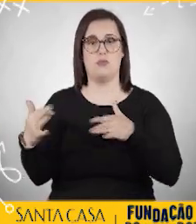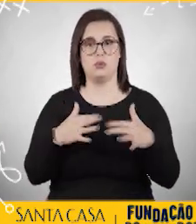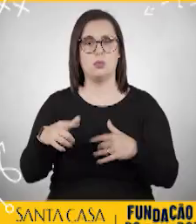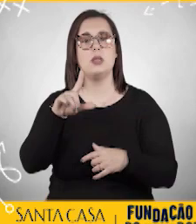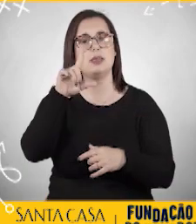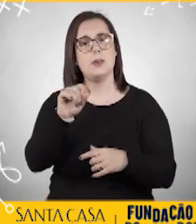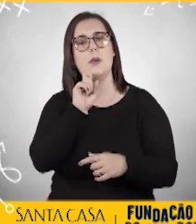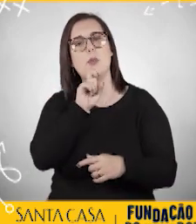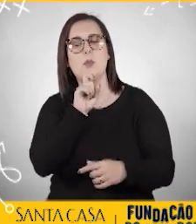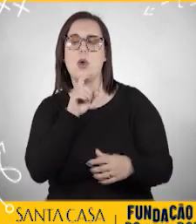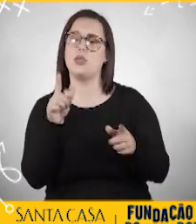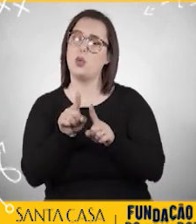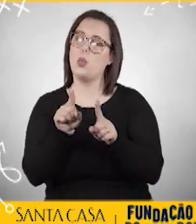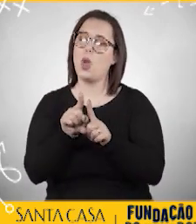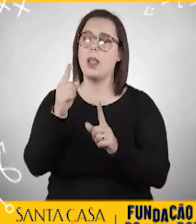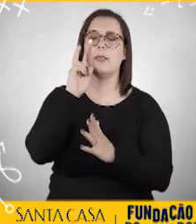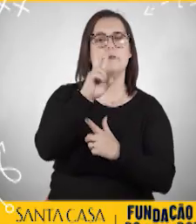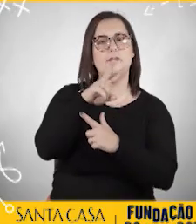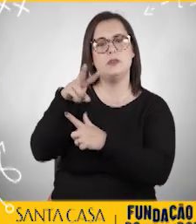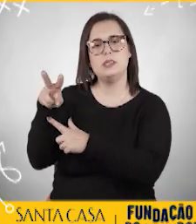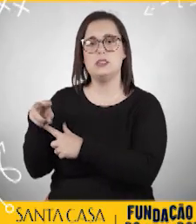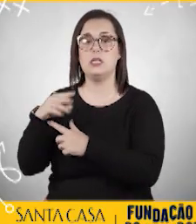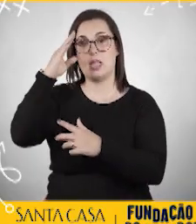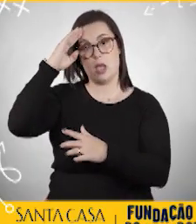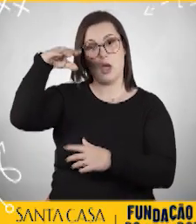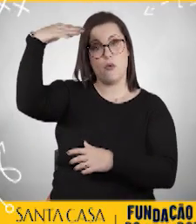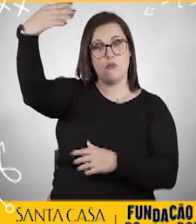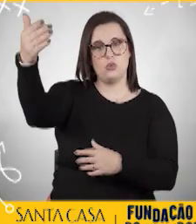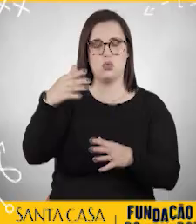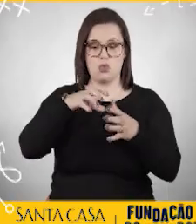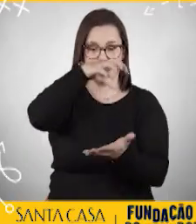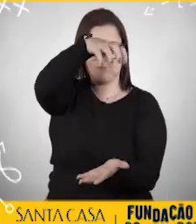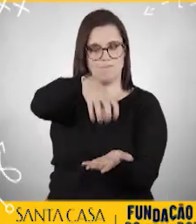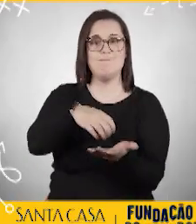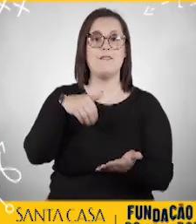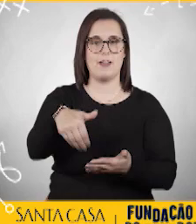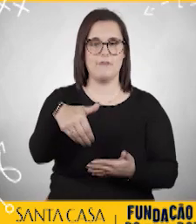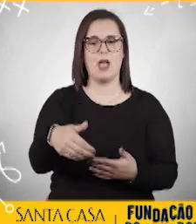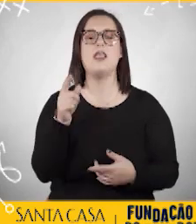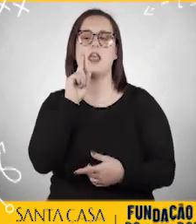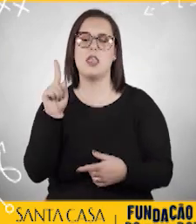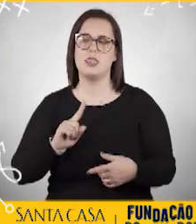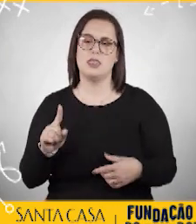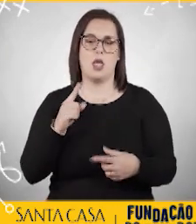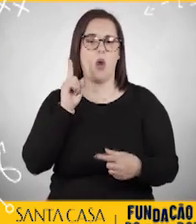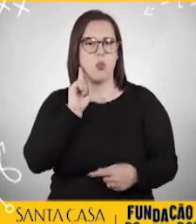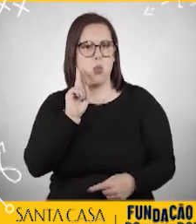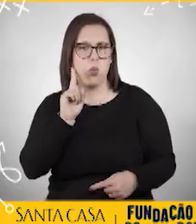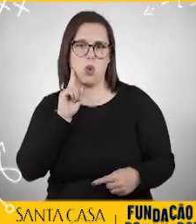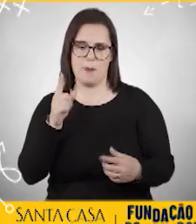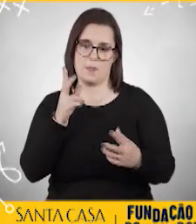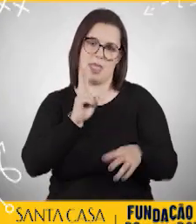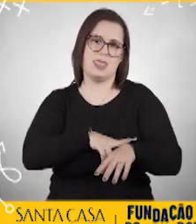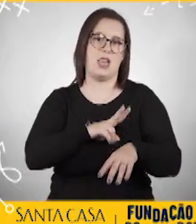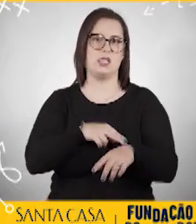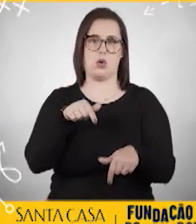do Futebol tiveram a oportunidade de realizar uma visita às futuras instalações da Liga Portugal. Sem dúvida, um dia muito, muito proveitoso